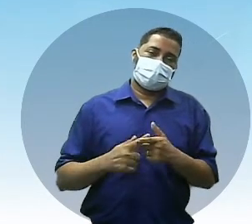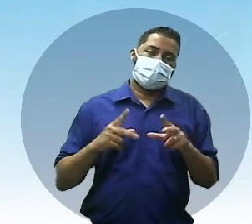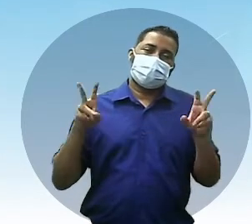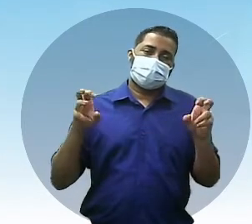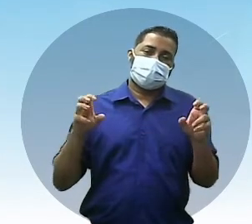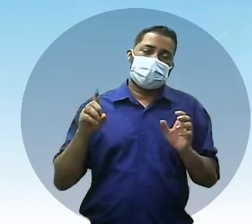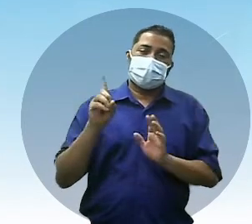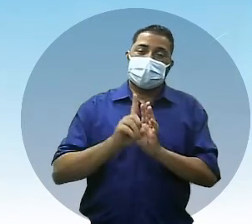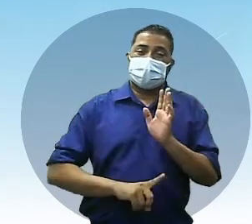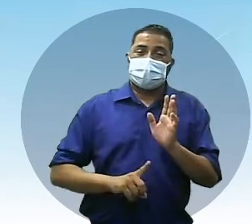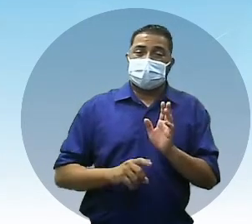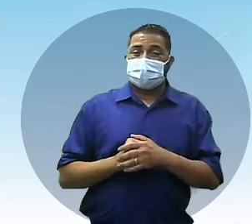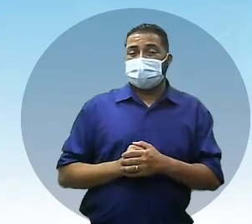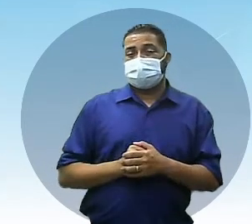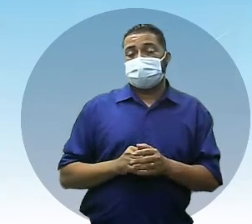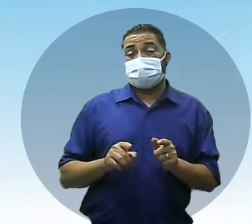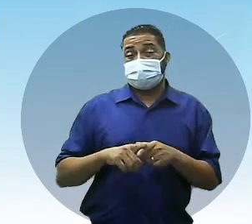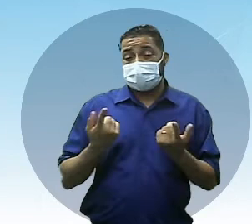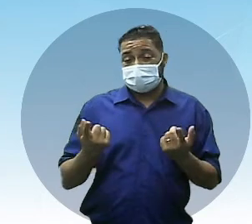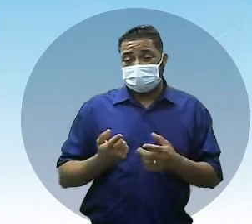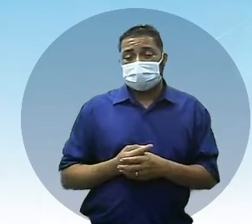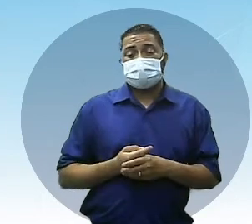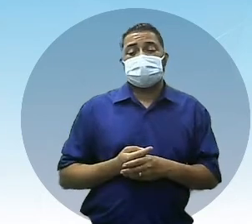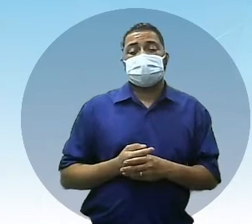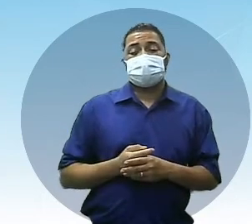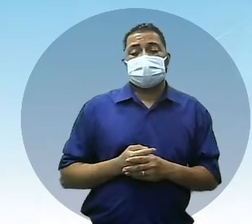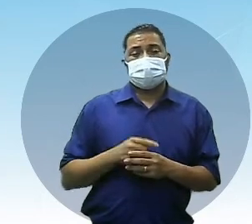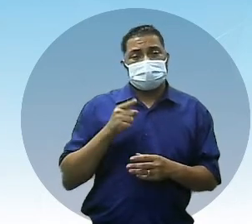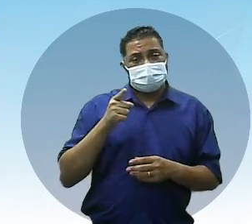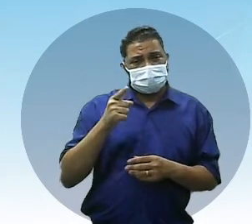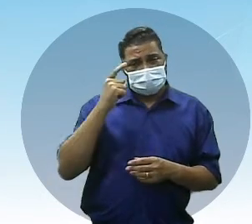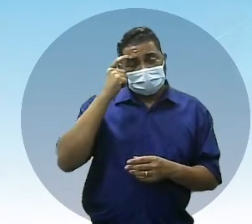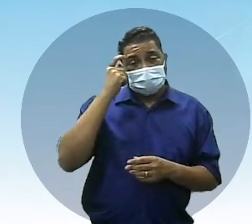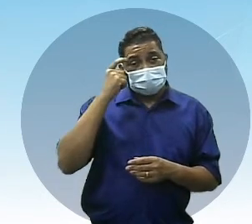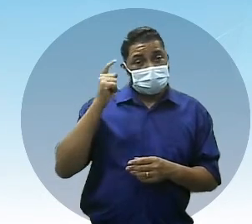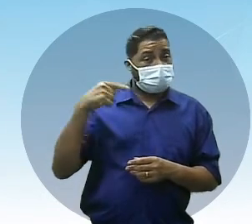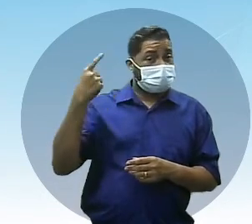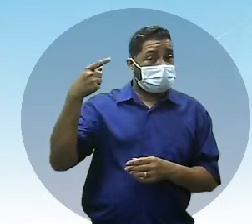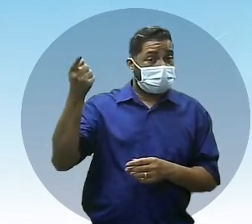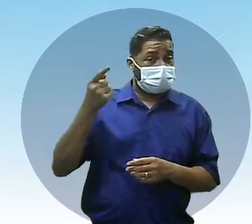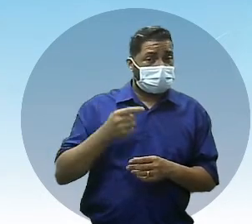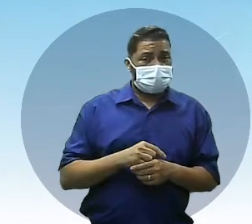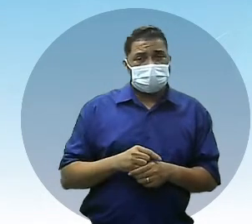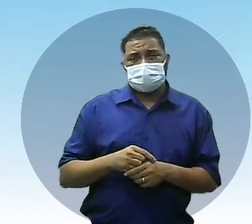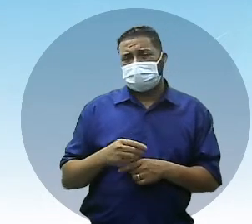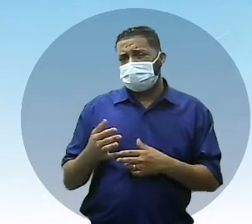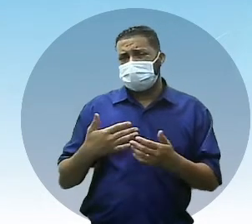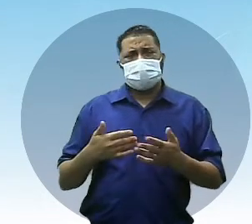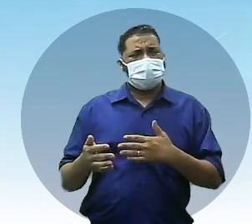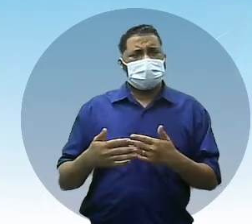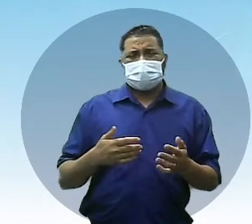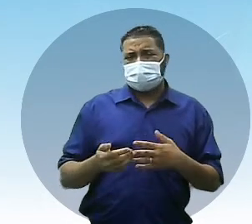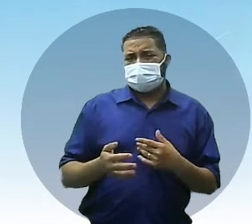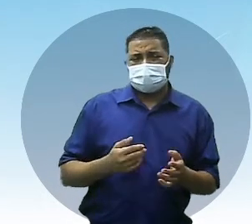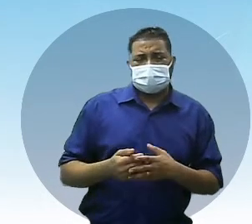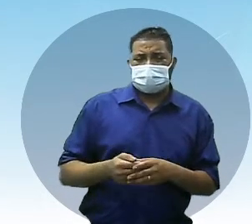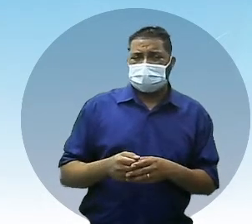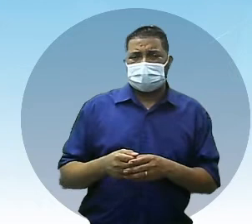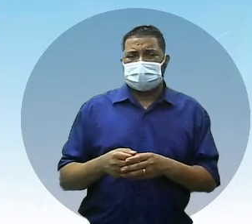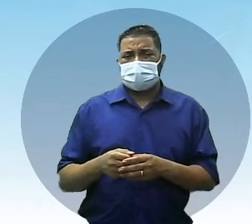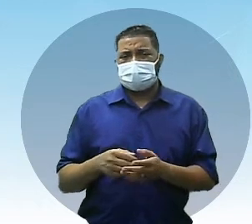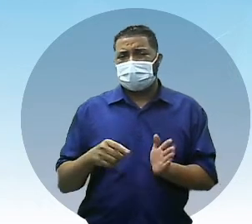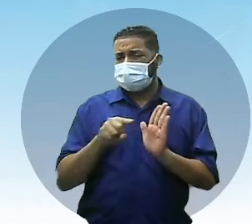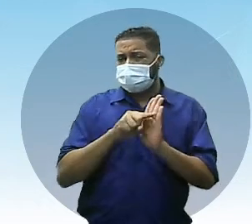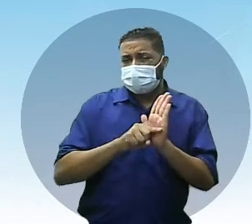direitos autorais. Mas vale a pena você, mais tarde no Spotify ou qualquer agregador